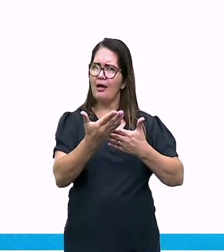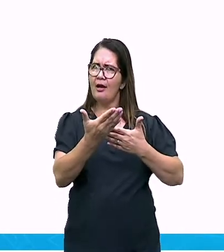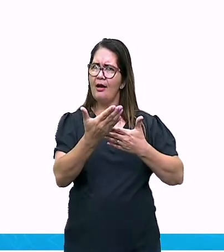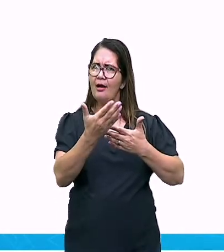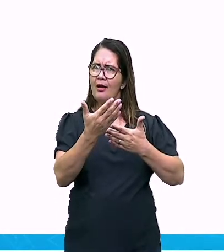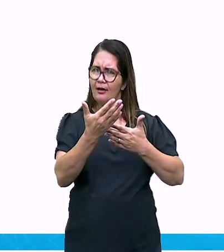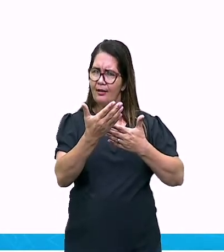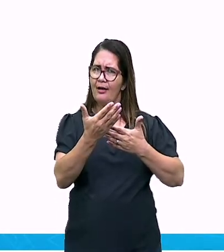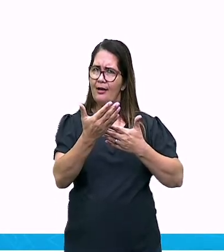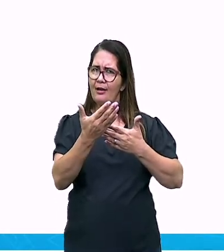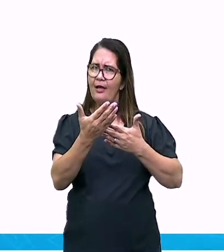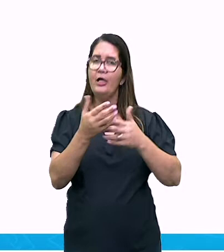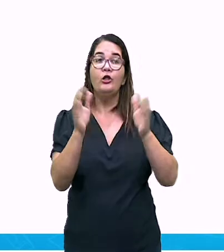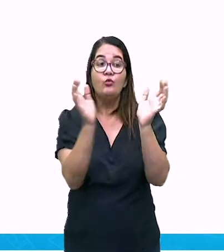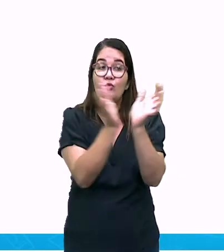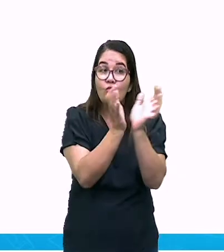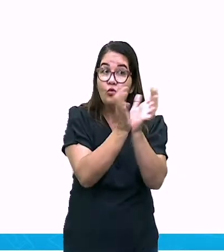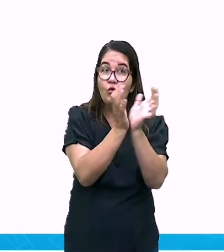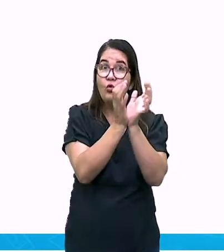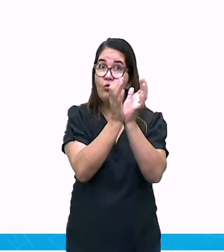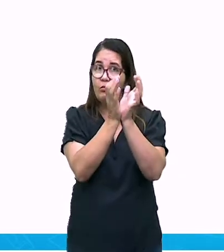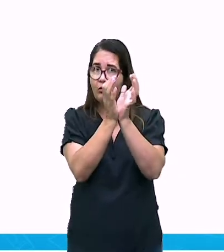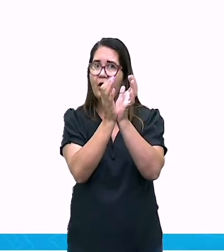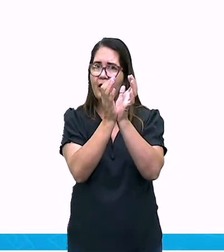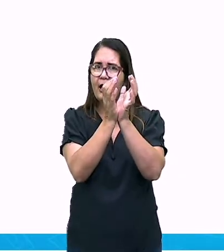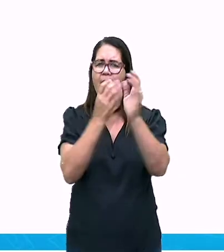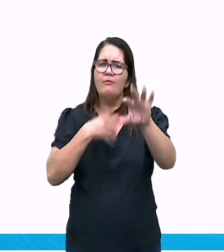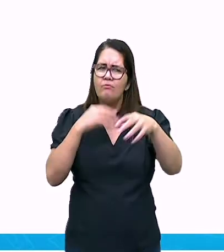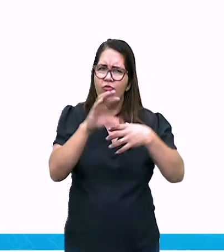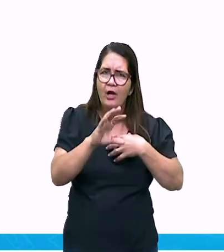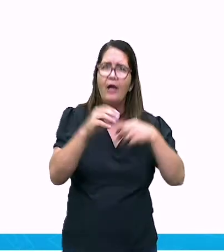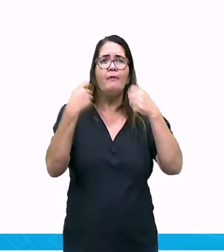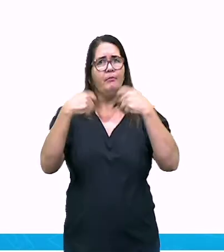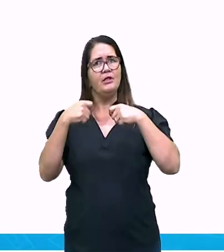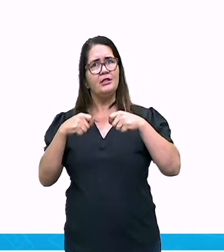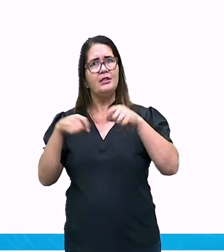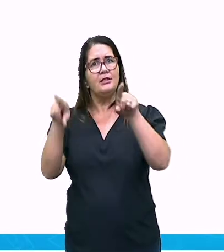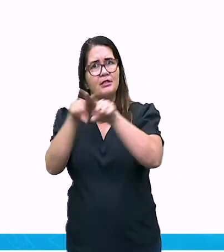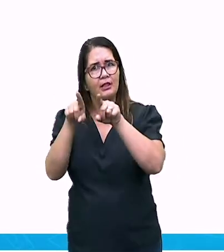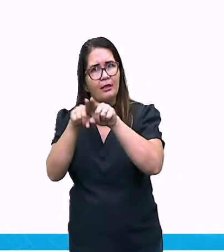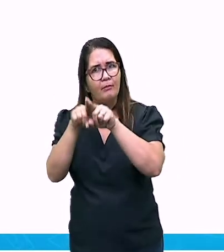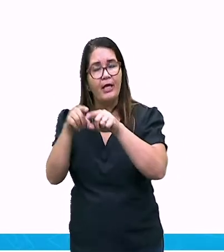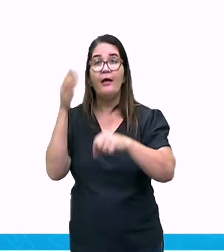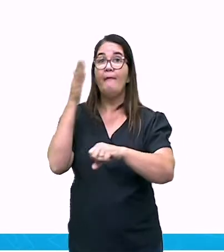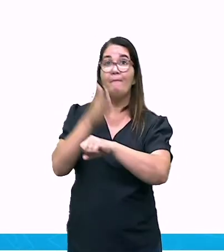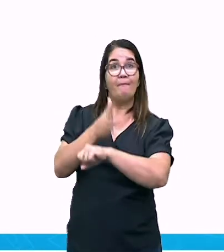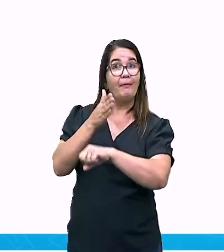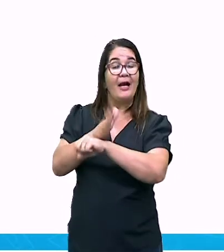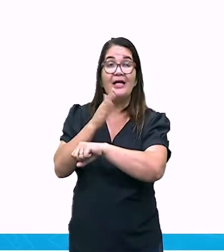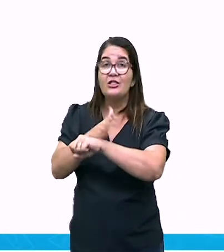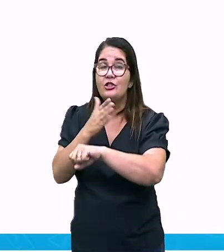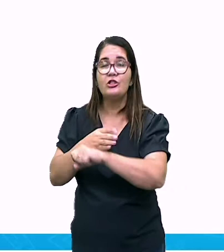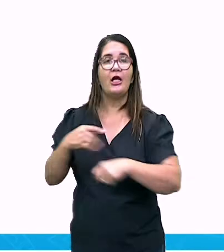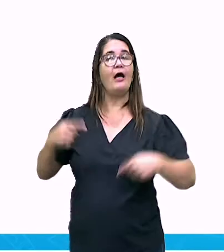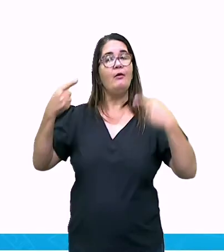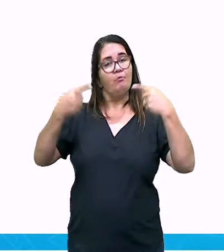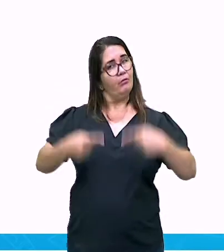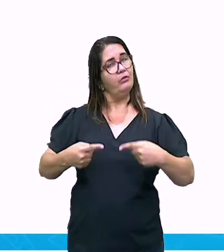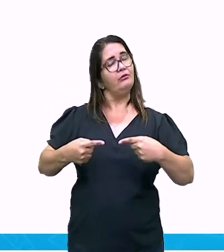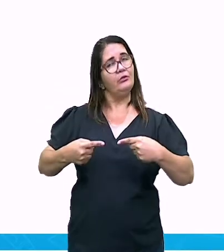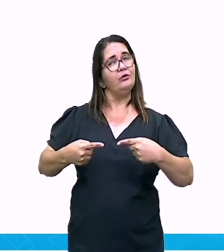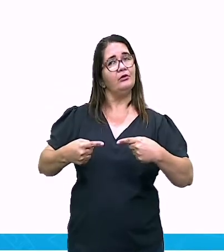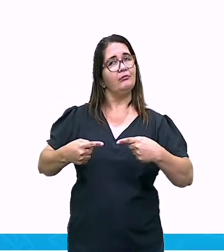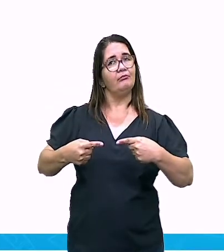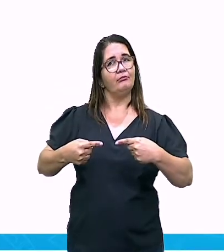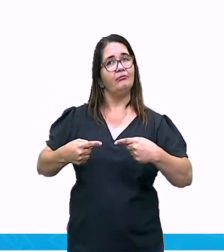em coletividade é fazer política. Então, quando eu vivo em sociedade, eu estou fazendo